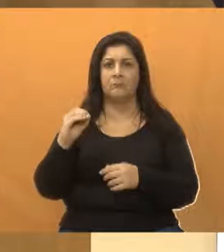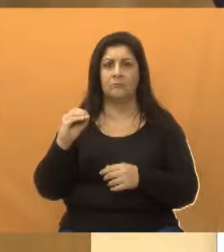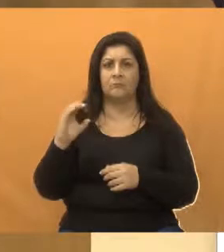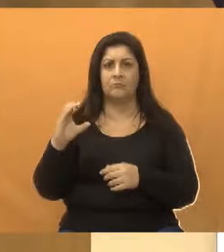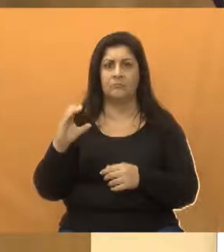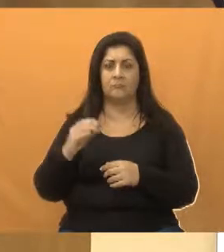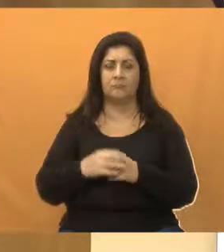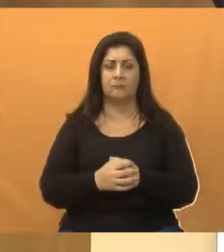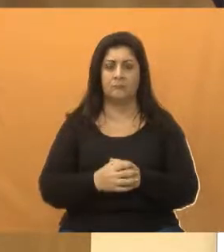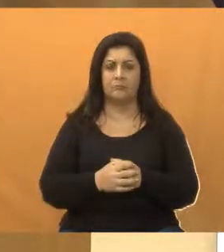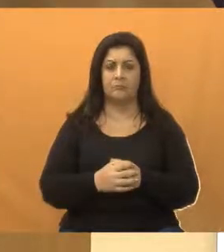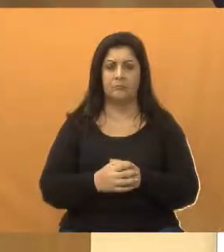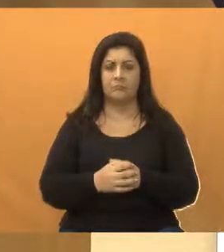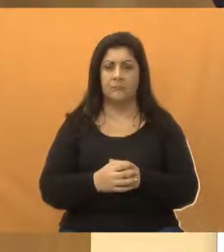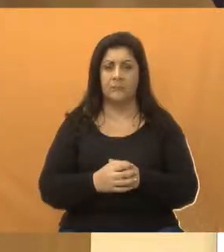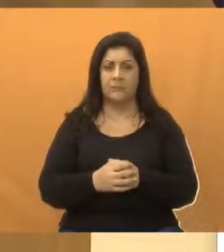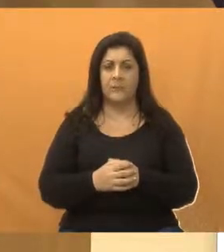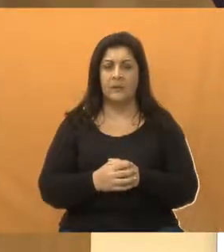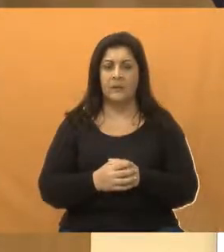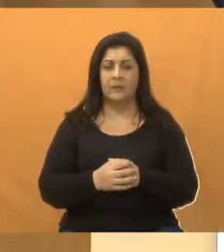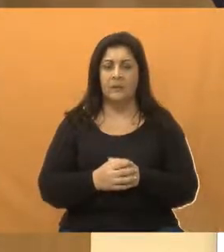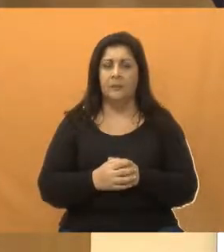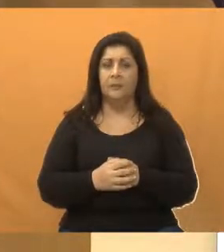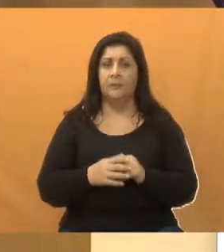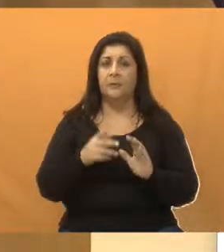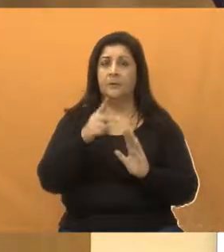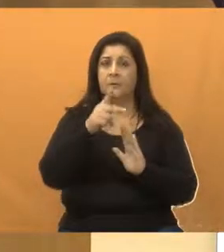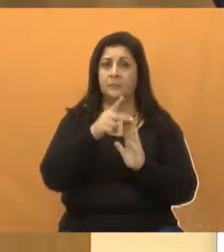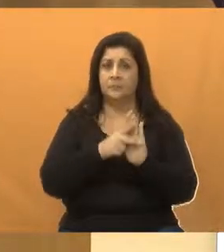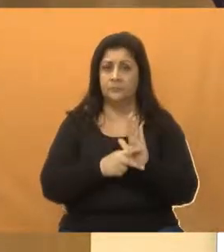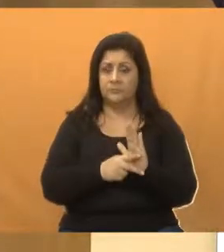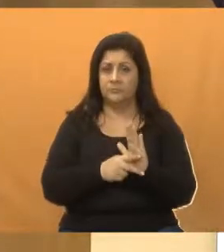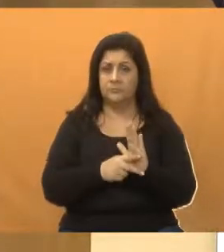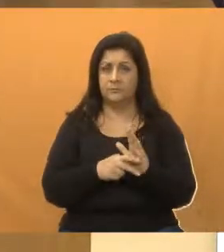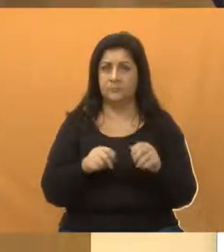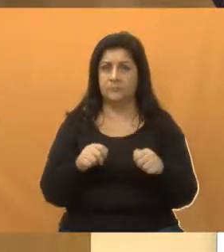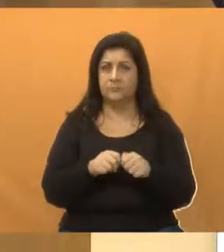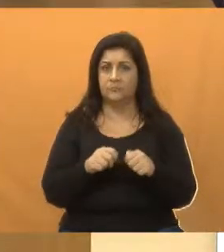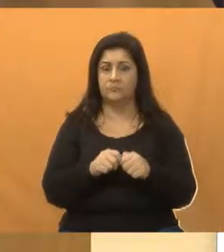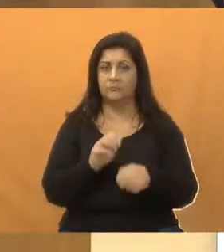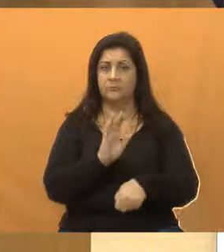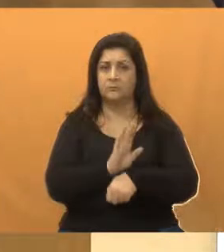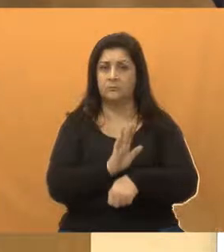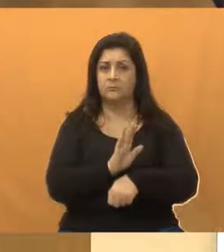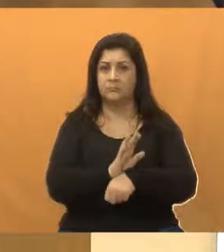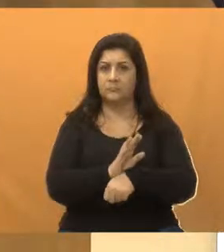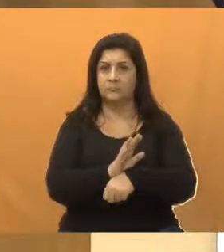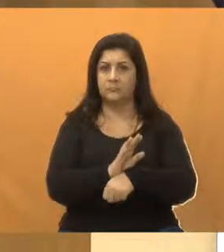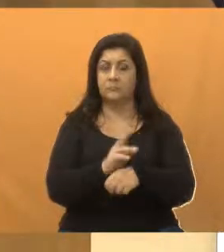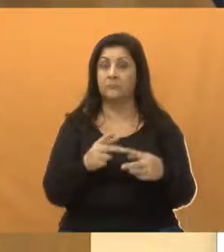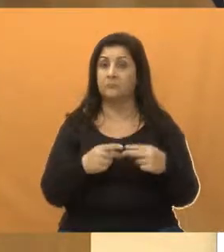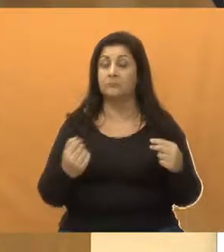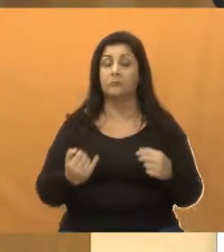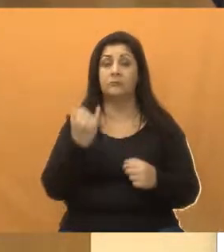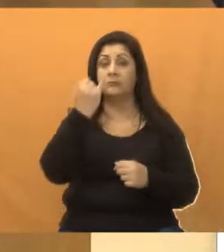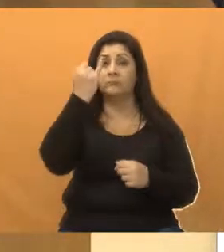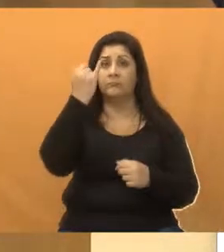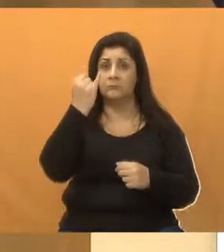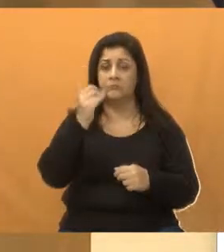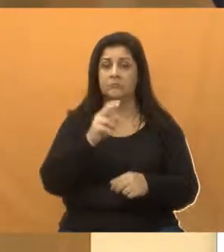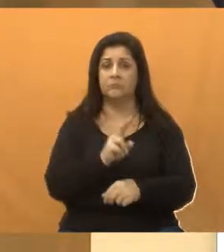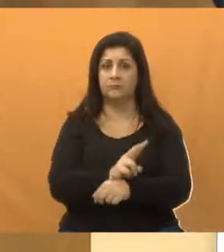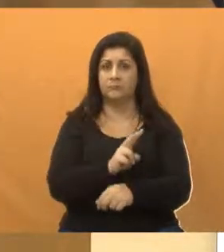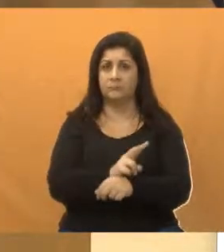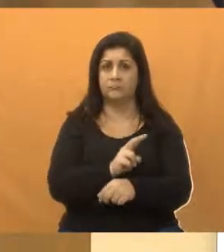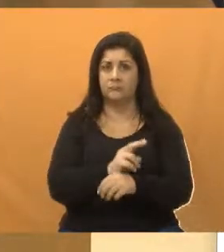4.671.614,80. Ou seja, esse projeto visa auxiliar uma pasta importantíssima para a